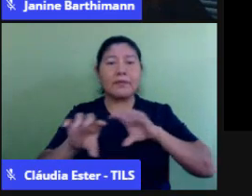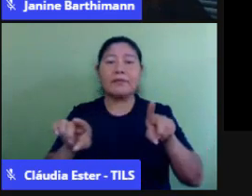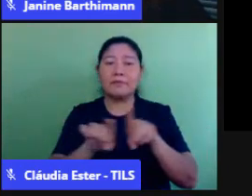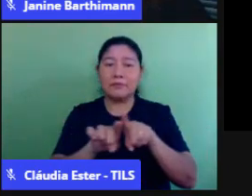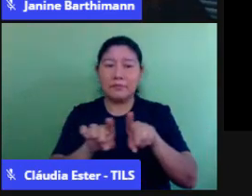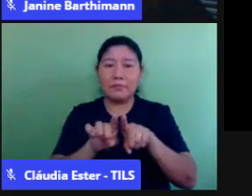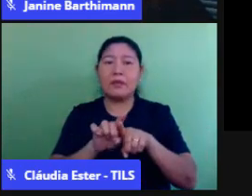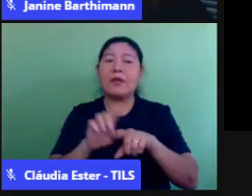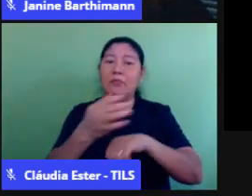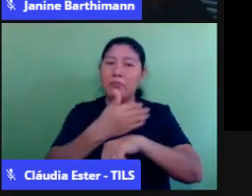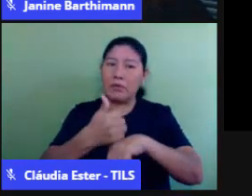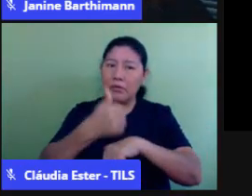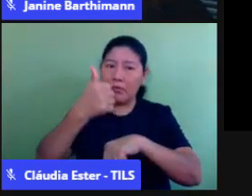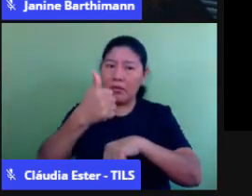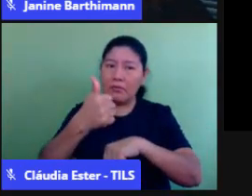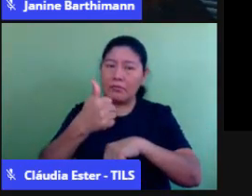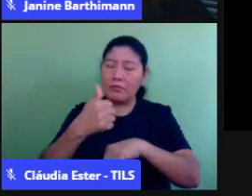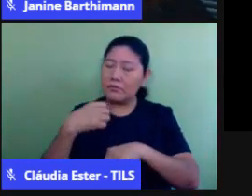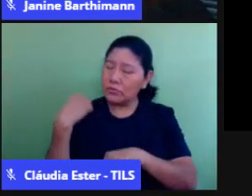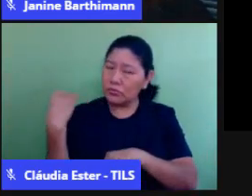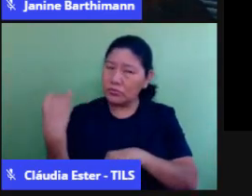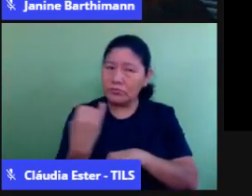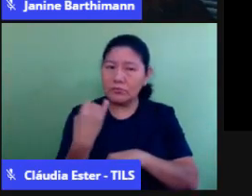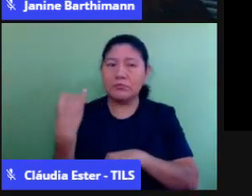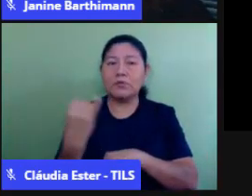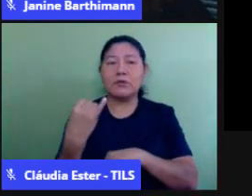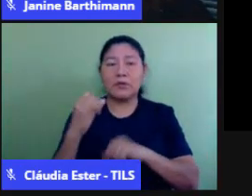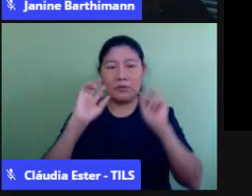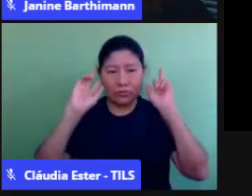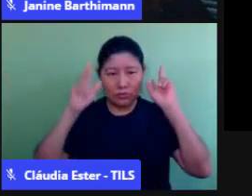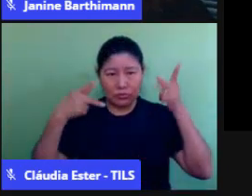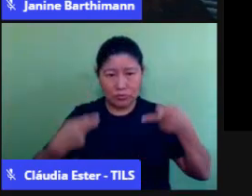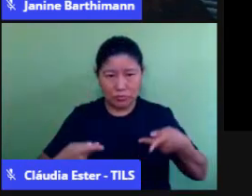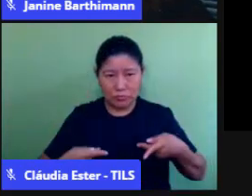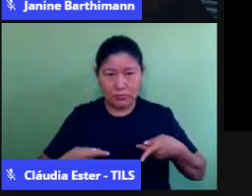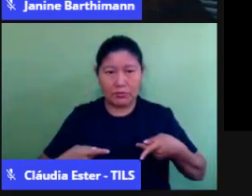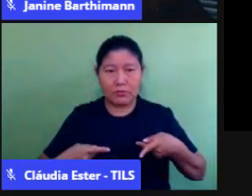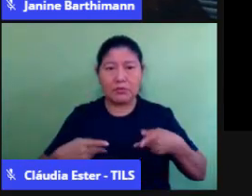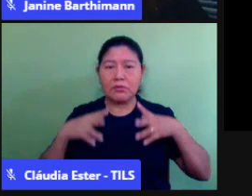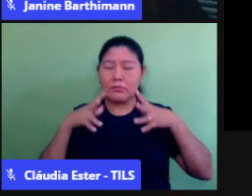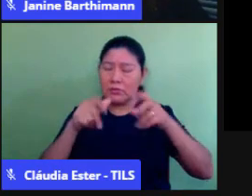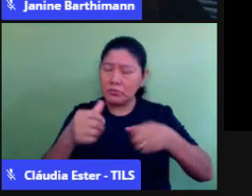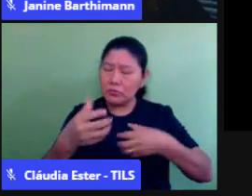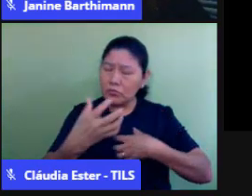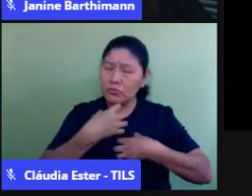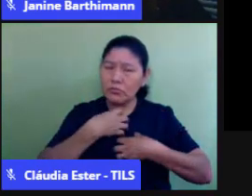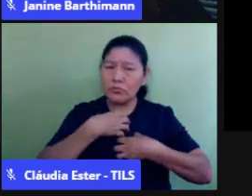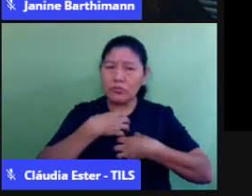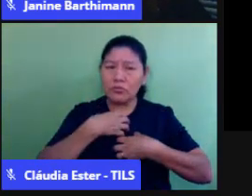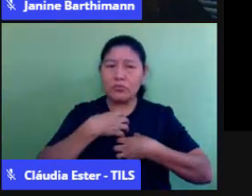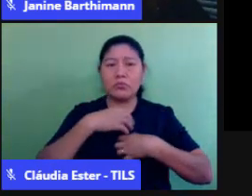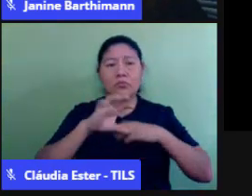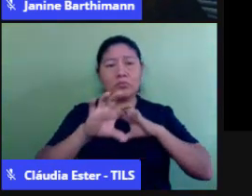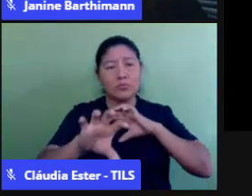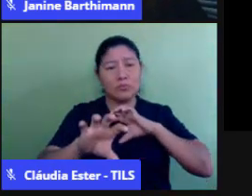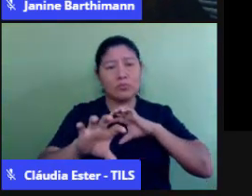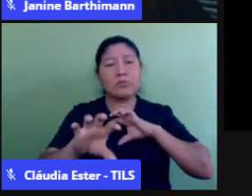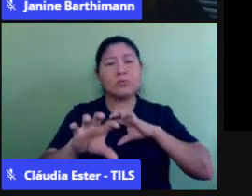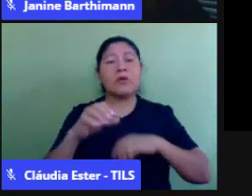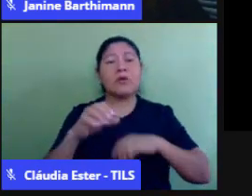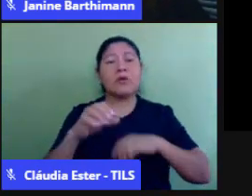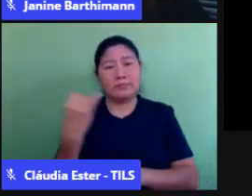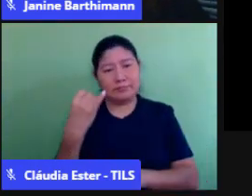qualidade, sobretudo, né, humana, empatia para com todos, todas e todos,